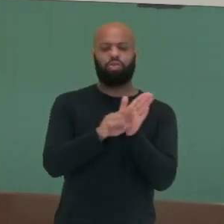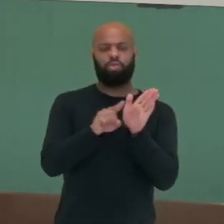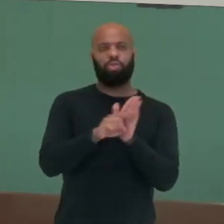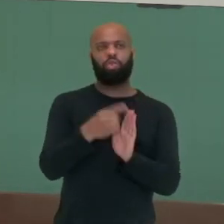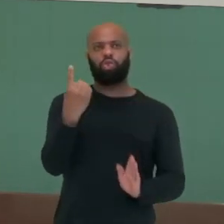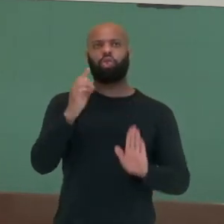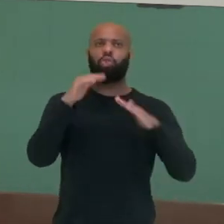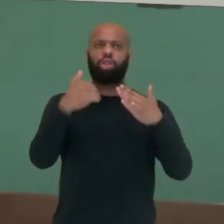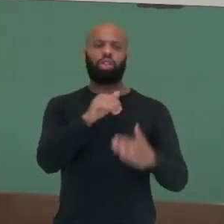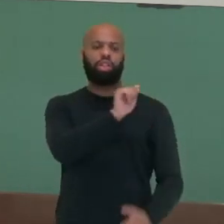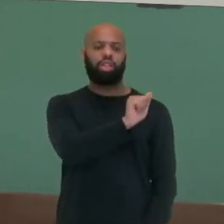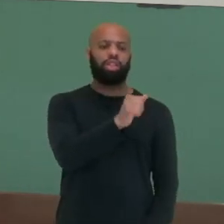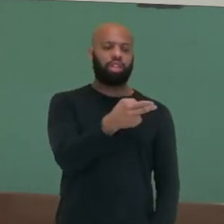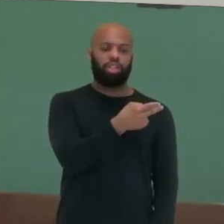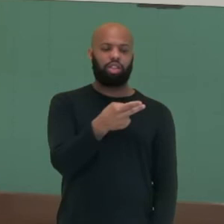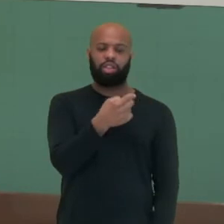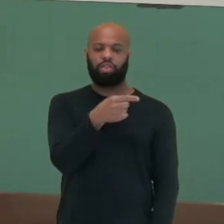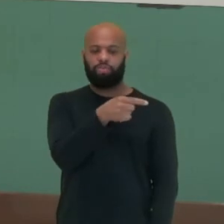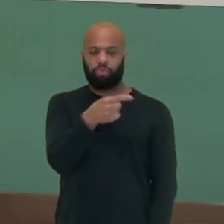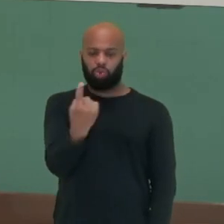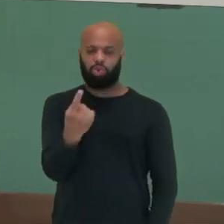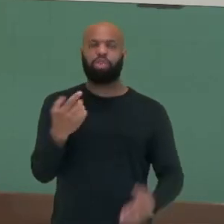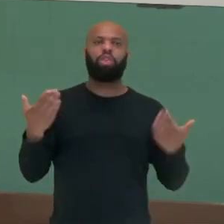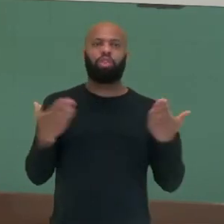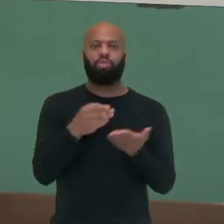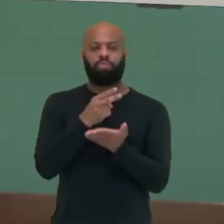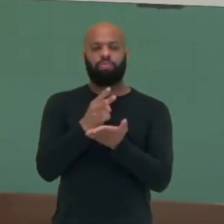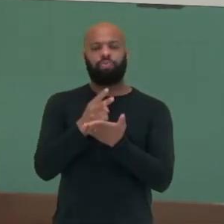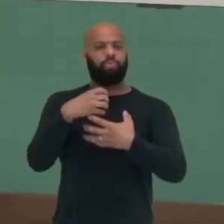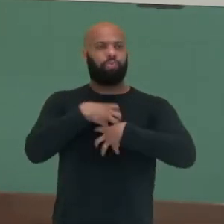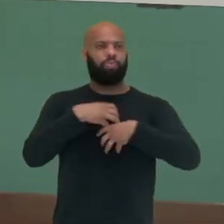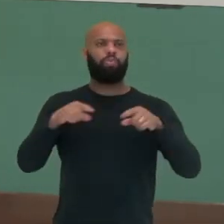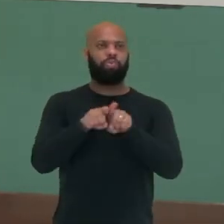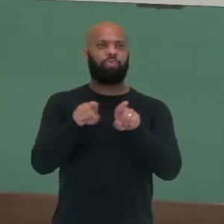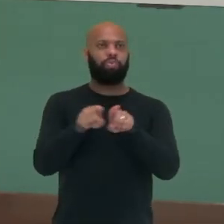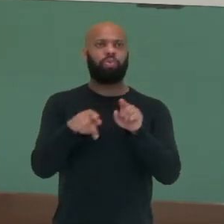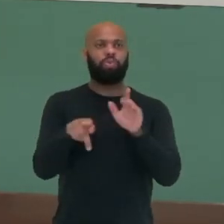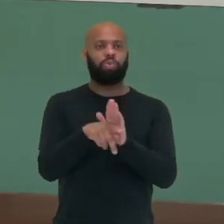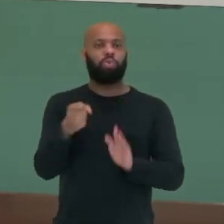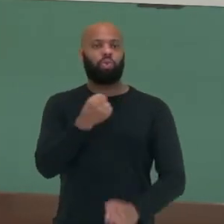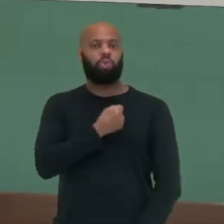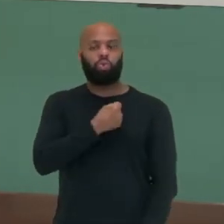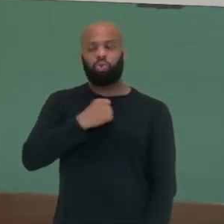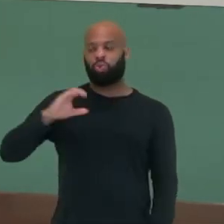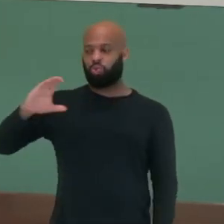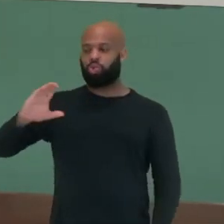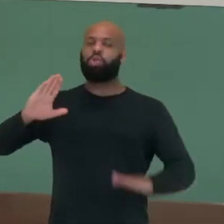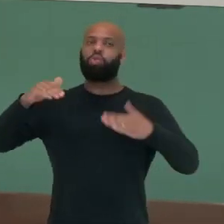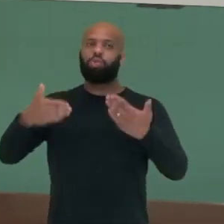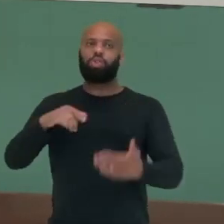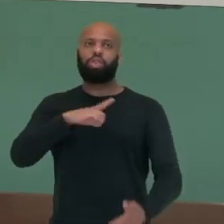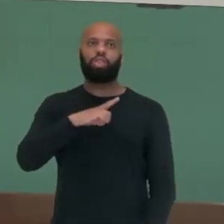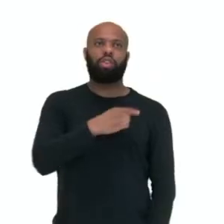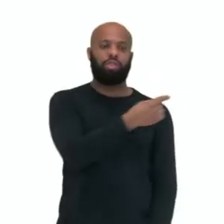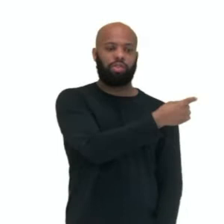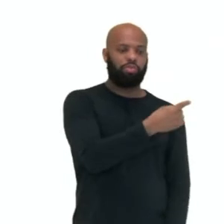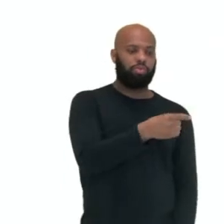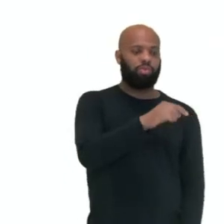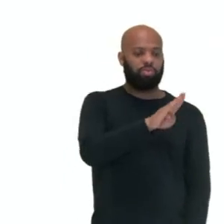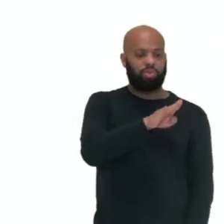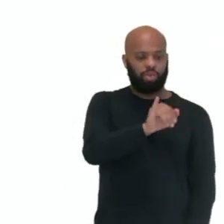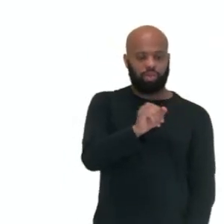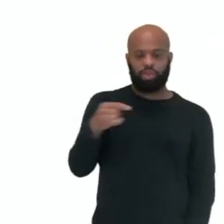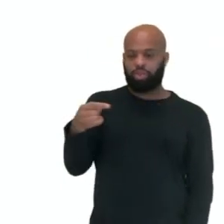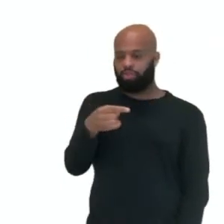A é igual a menos 1. Da mesma maneira agora com a parte imaginária. Menos BI